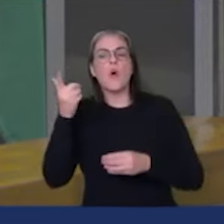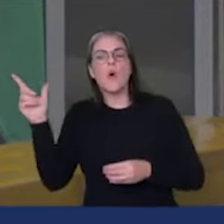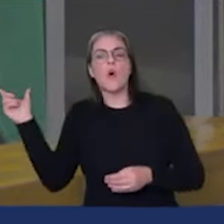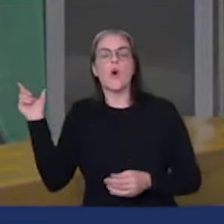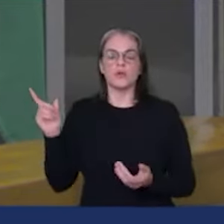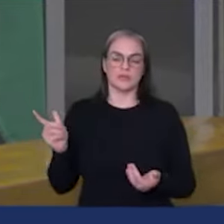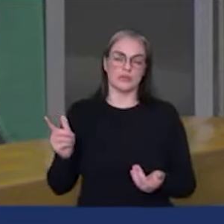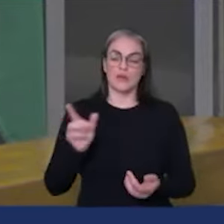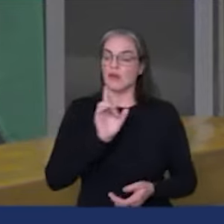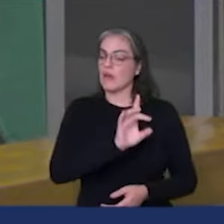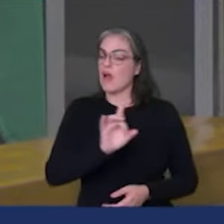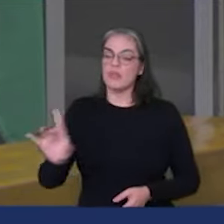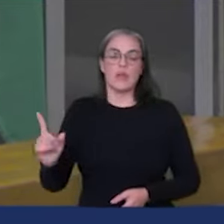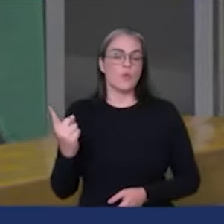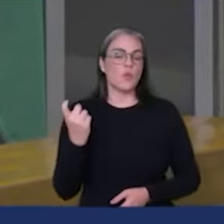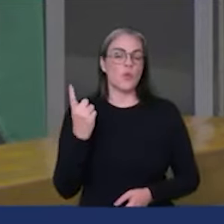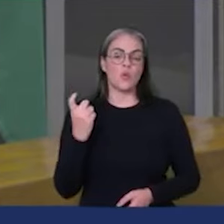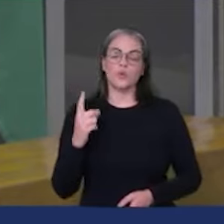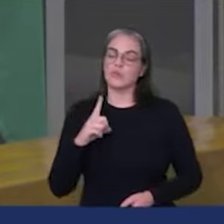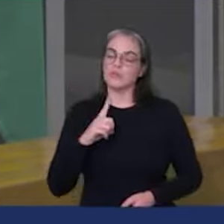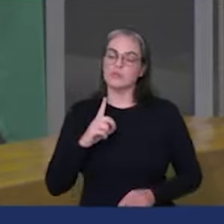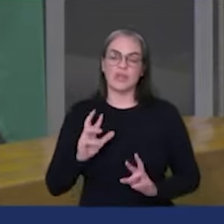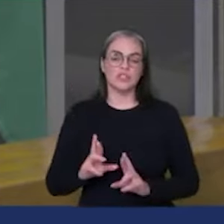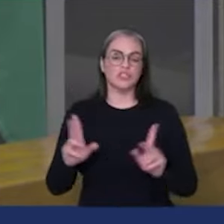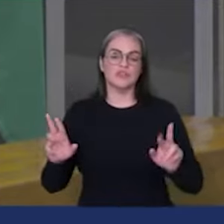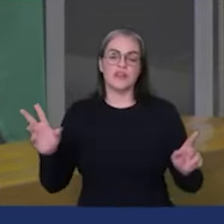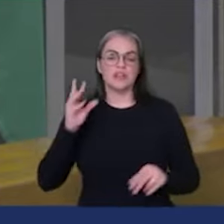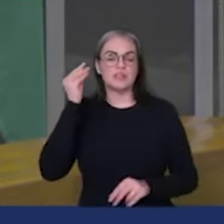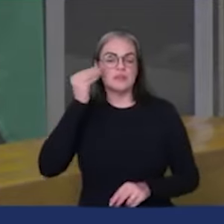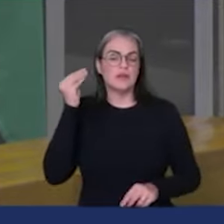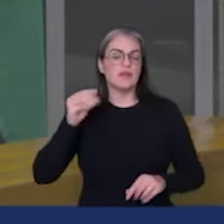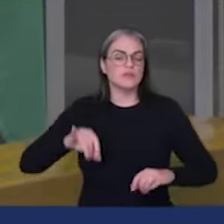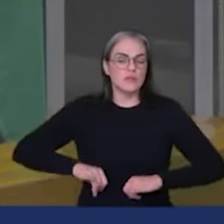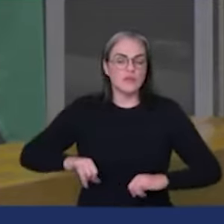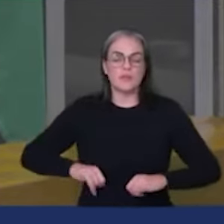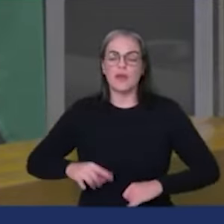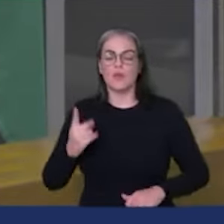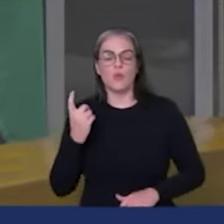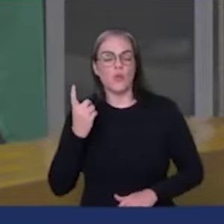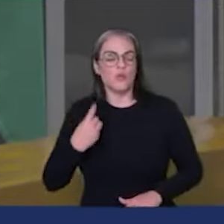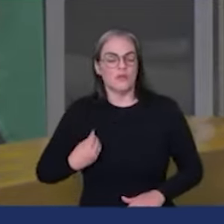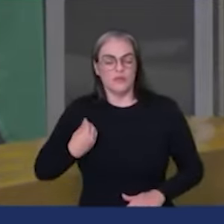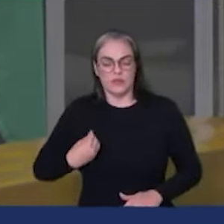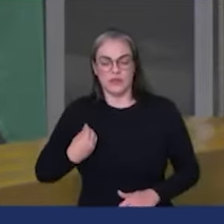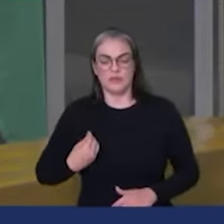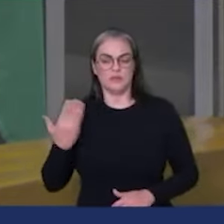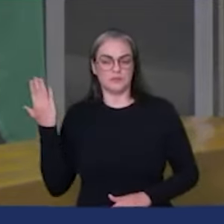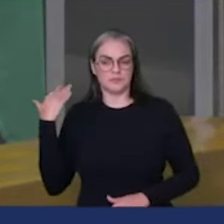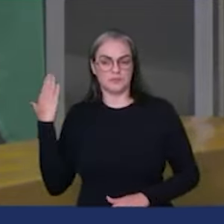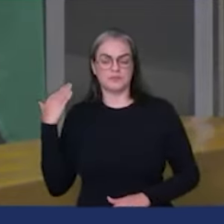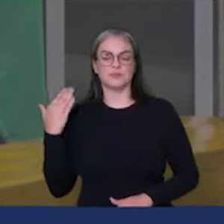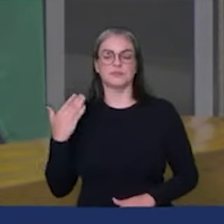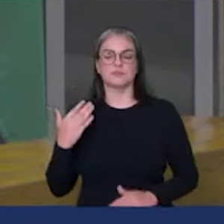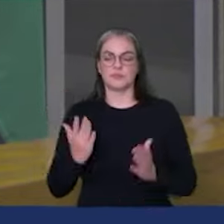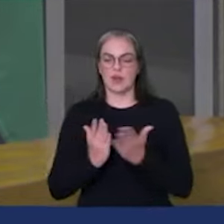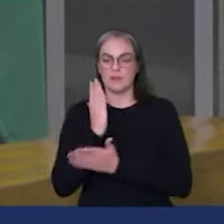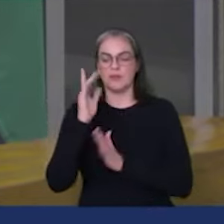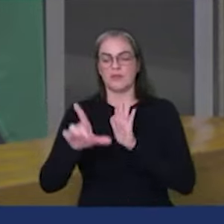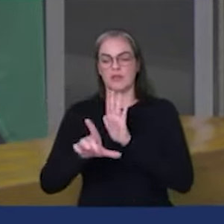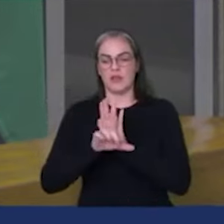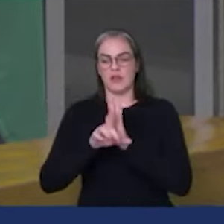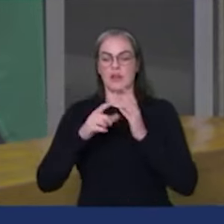único e cada um possui uma dor única que carrega durante a vida. Recentemente, foi aprovada a lei do cordão de girassol, que pode ser usada